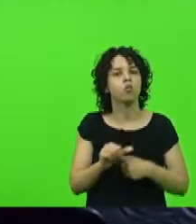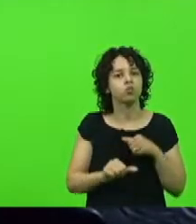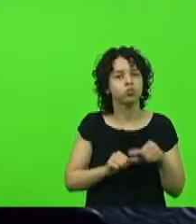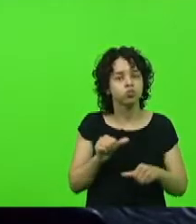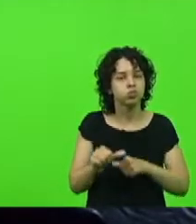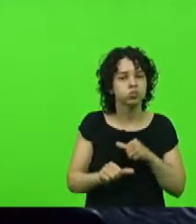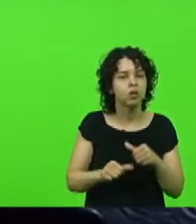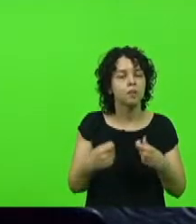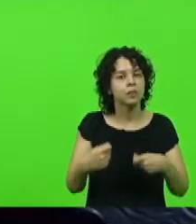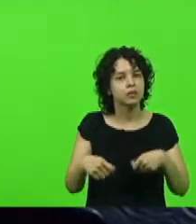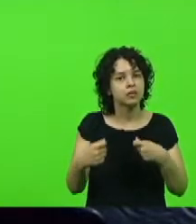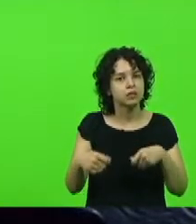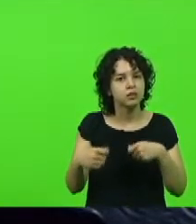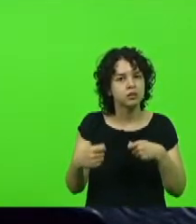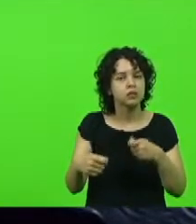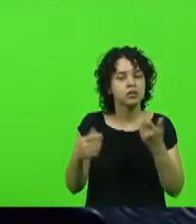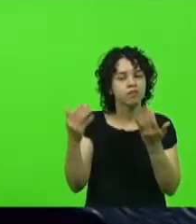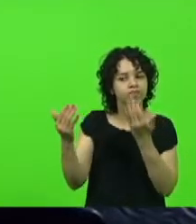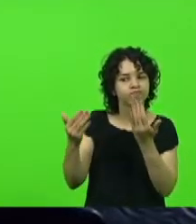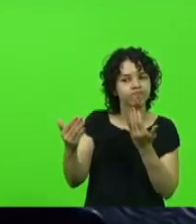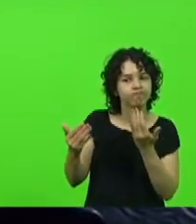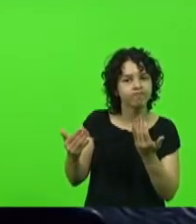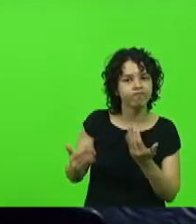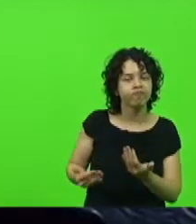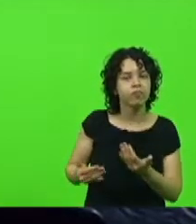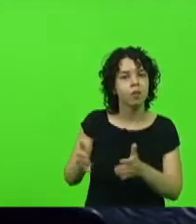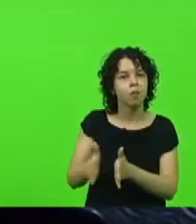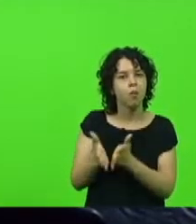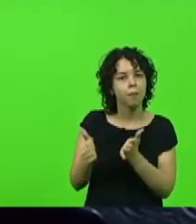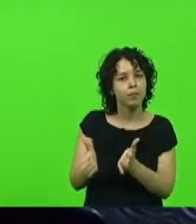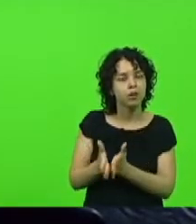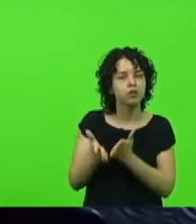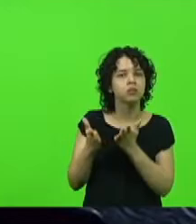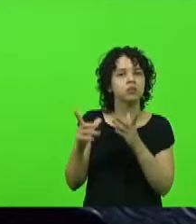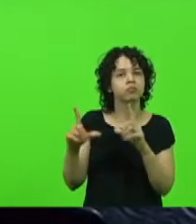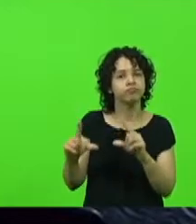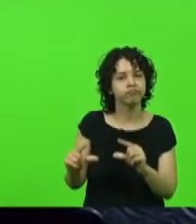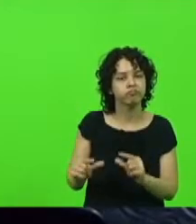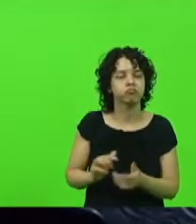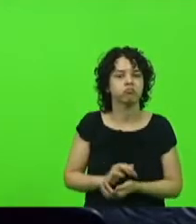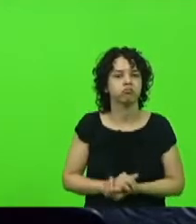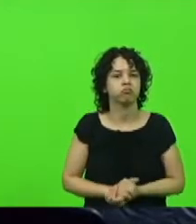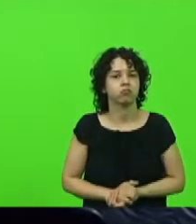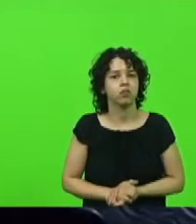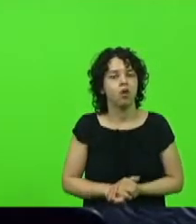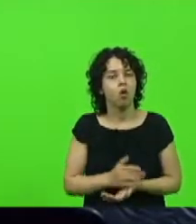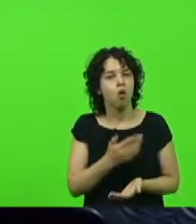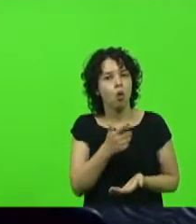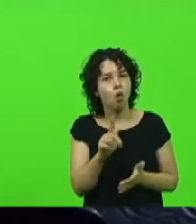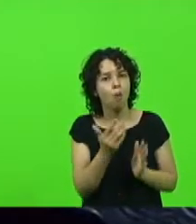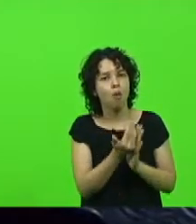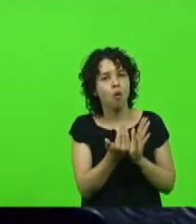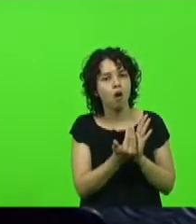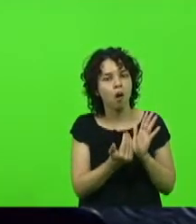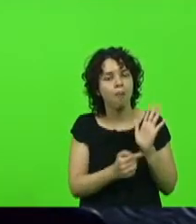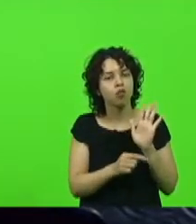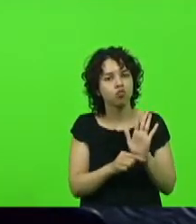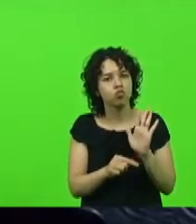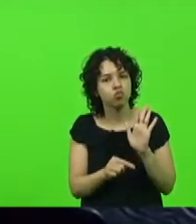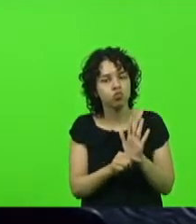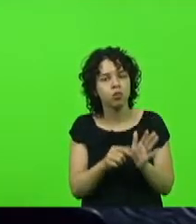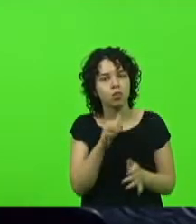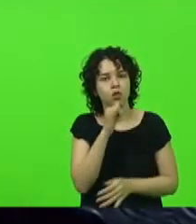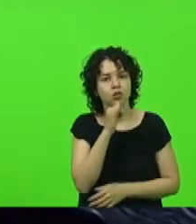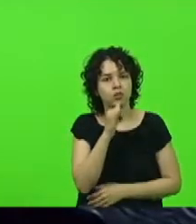pobreza. De fato, outros programas são mais eficazes para este fim, como, por exemplo, o Bolsa Família, reconhecido como o